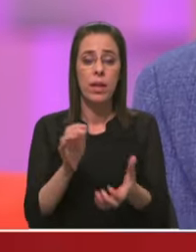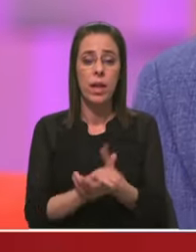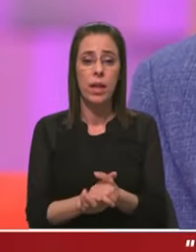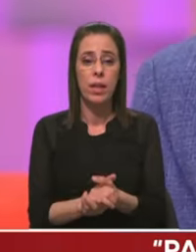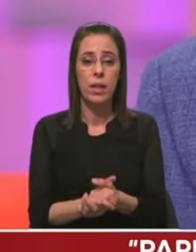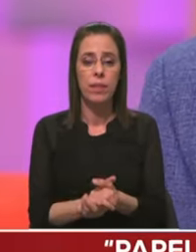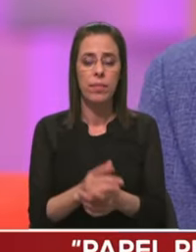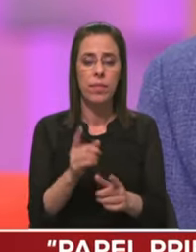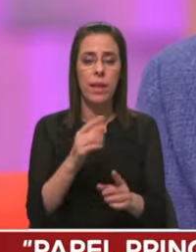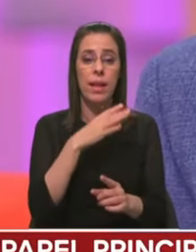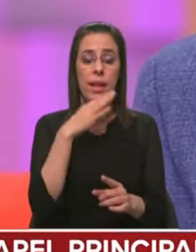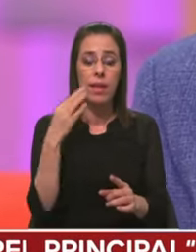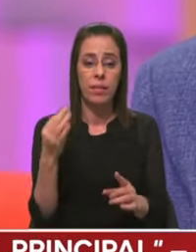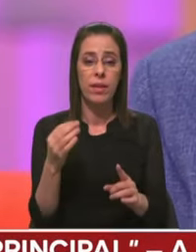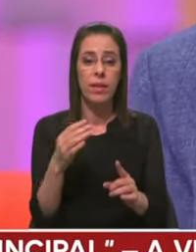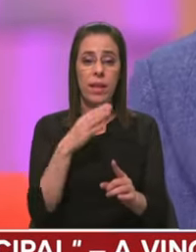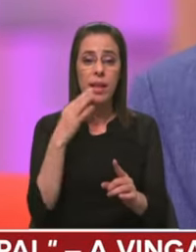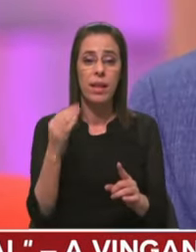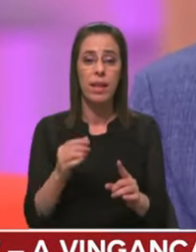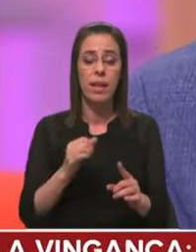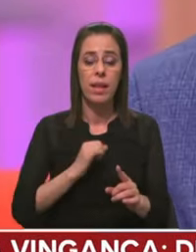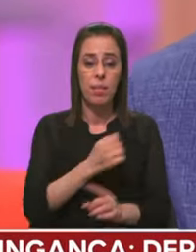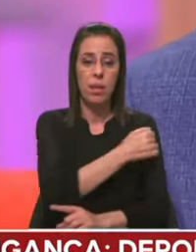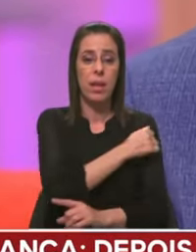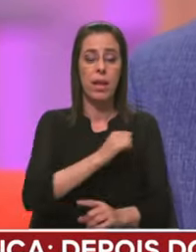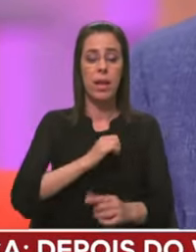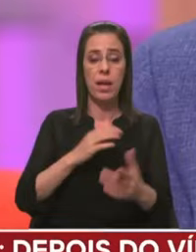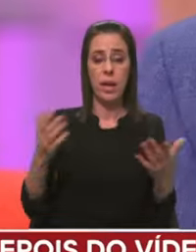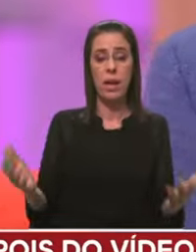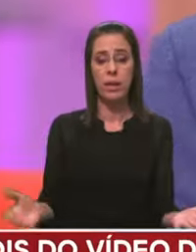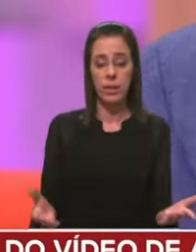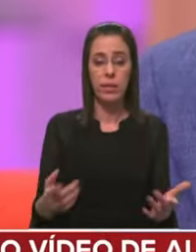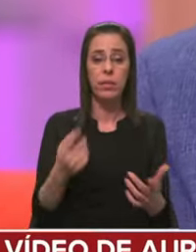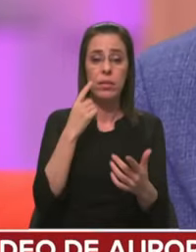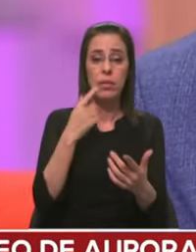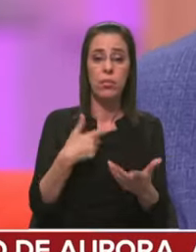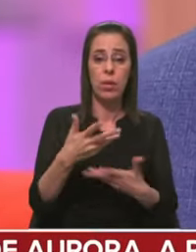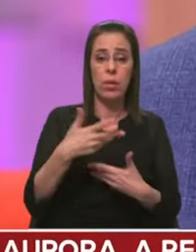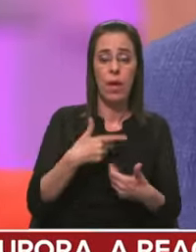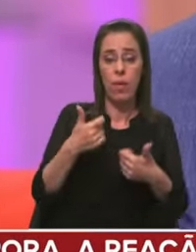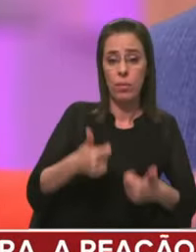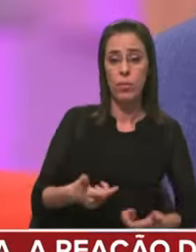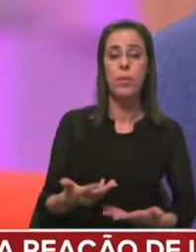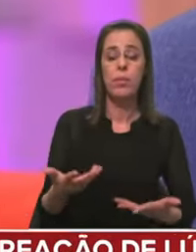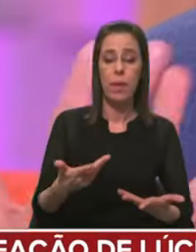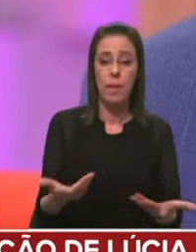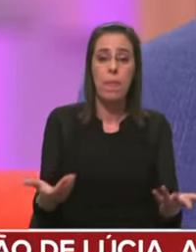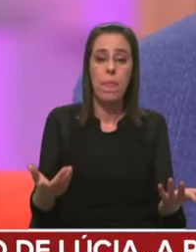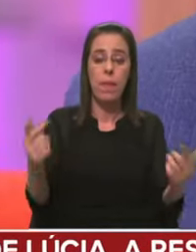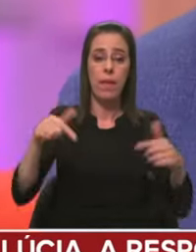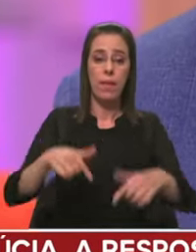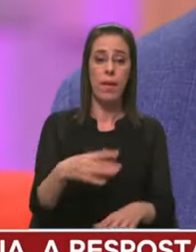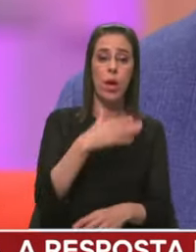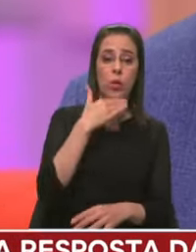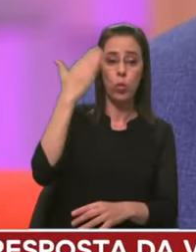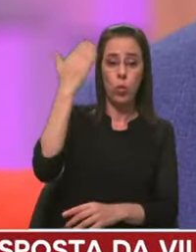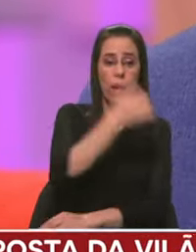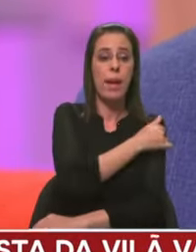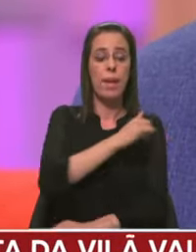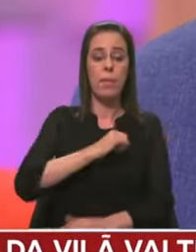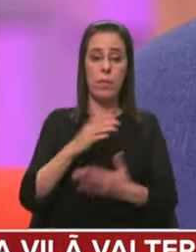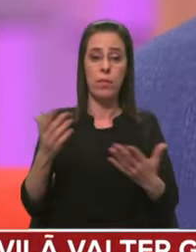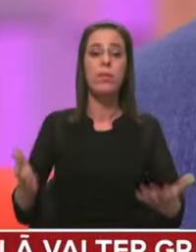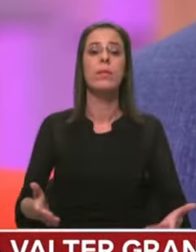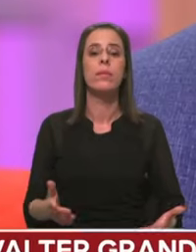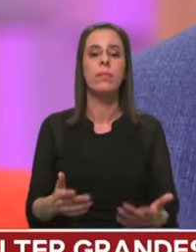e ano a festa de aniversário em minha casa portanto portanto para ver como nos dávamos bem é portanto ela fez o aniversário a minha casa